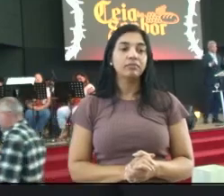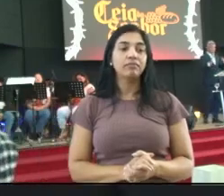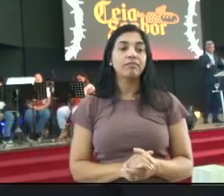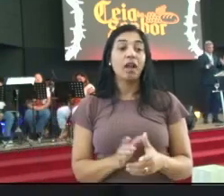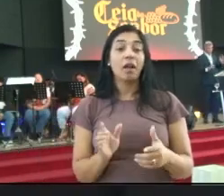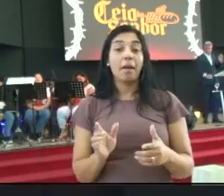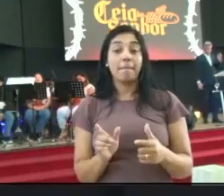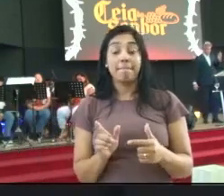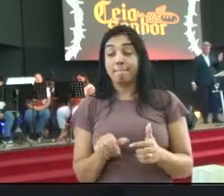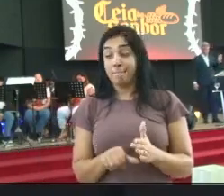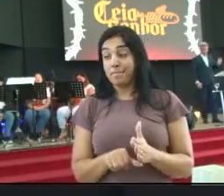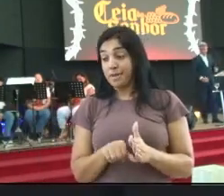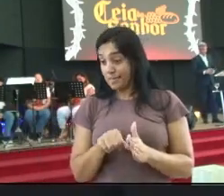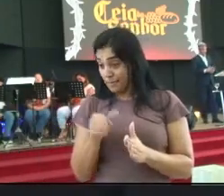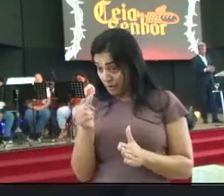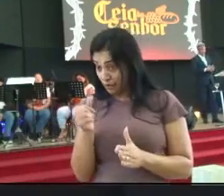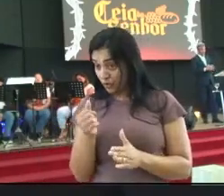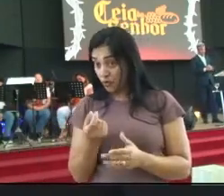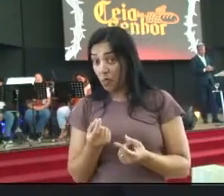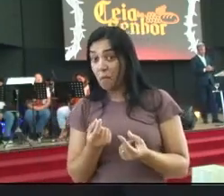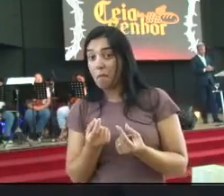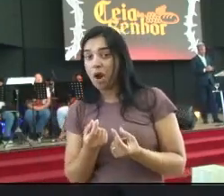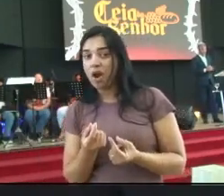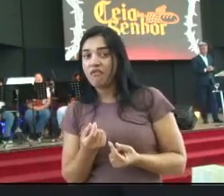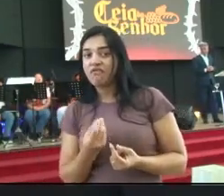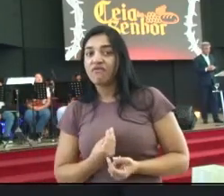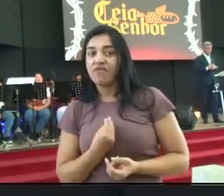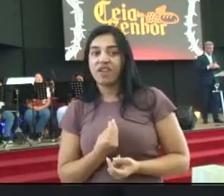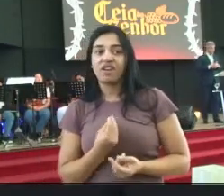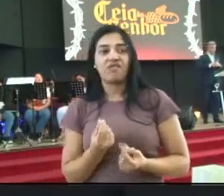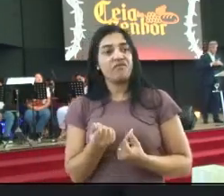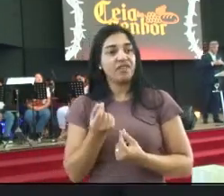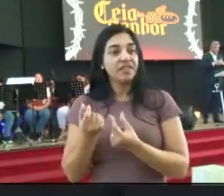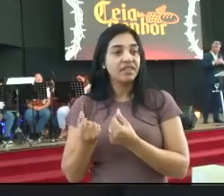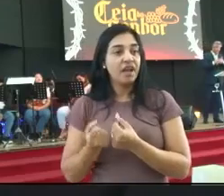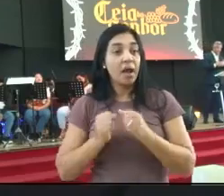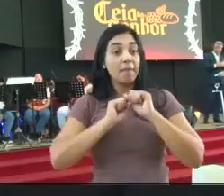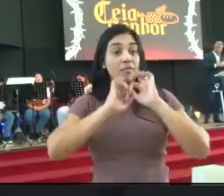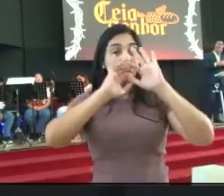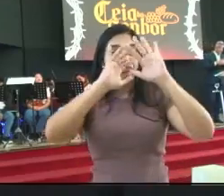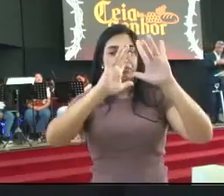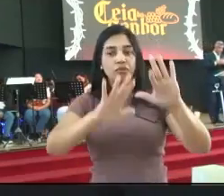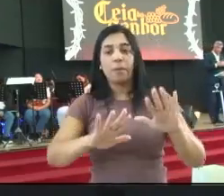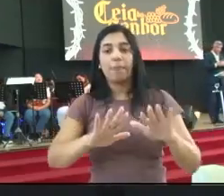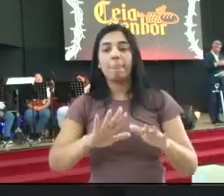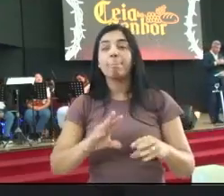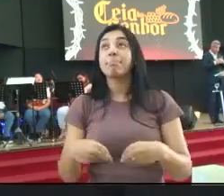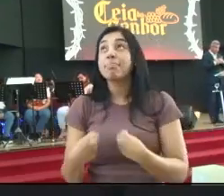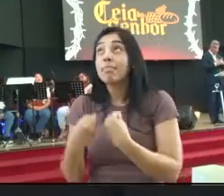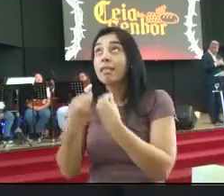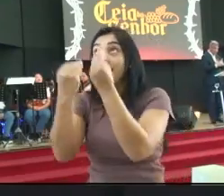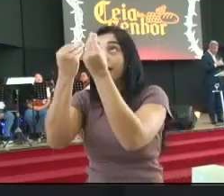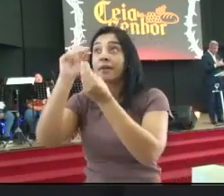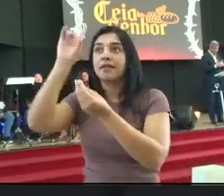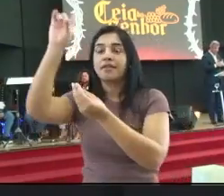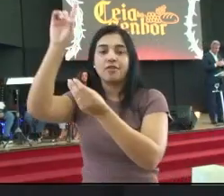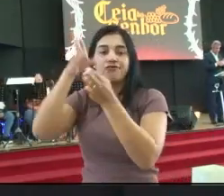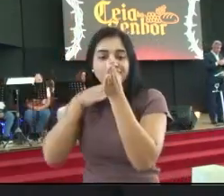A primeira chave de uma vida financeira abençoada é entregar para Deus